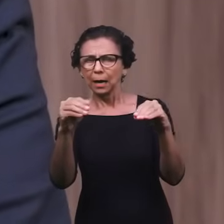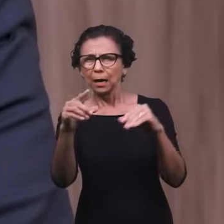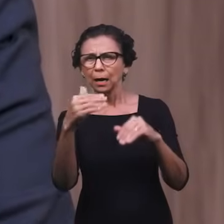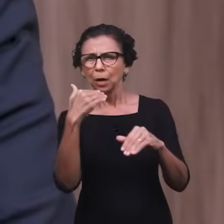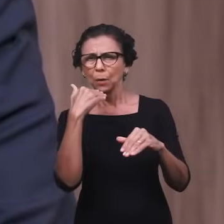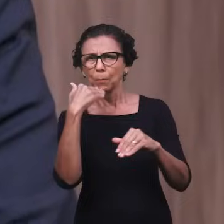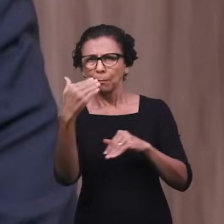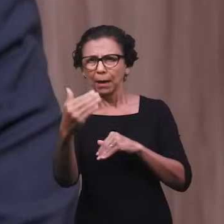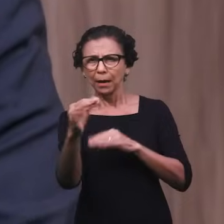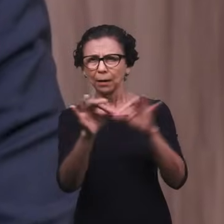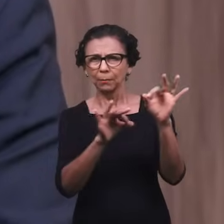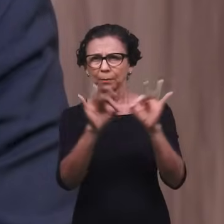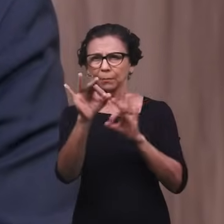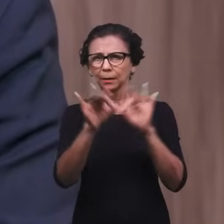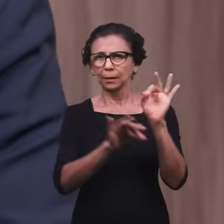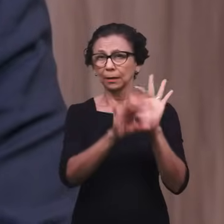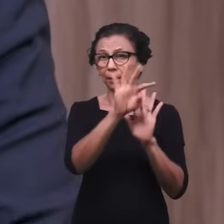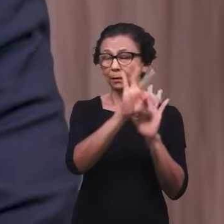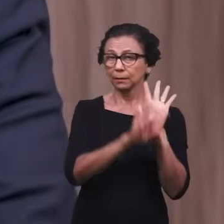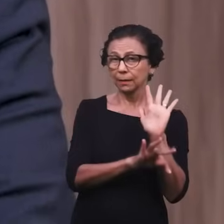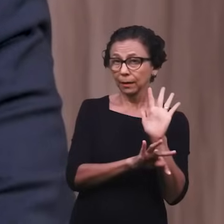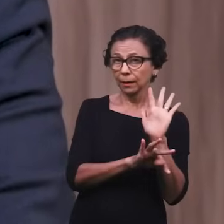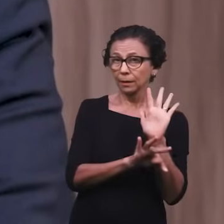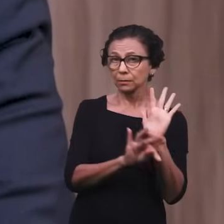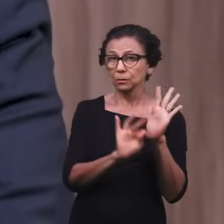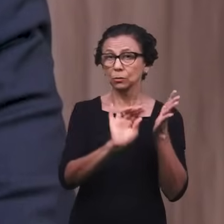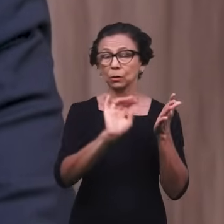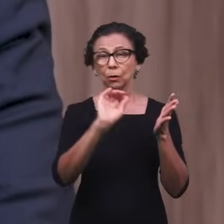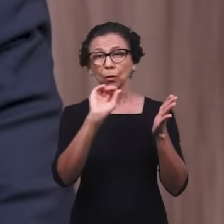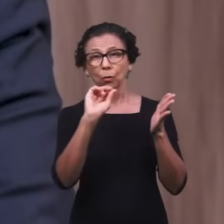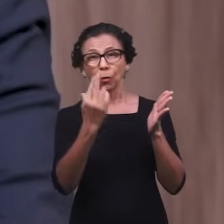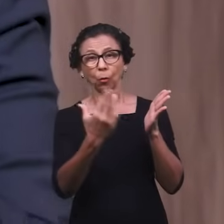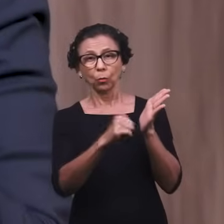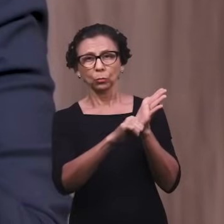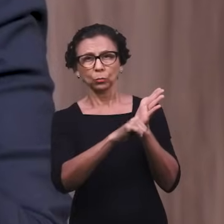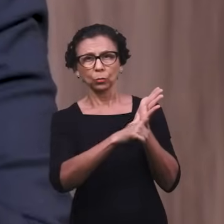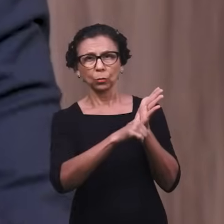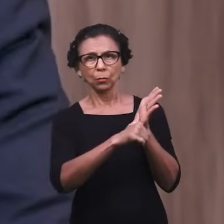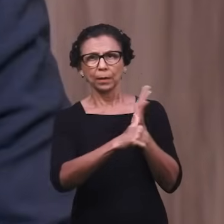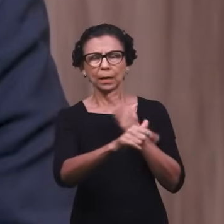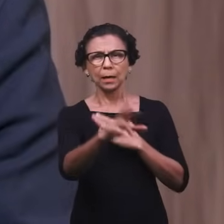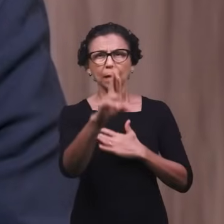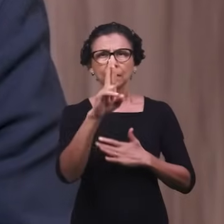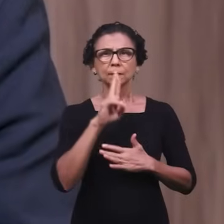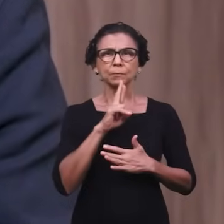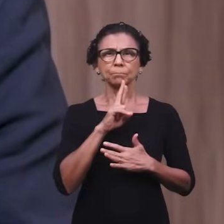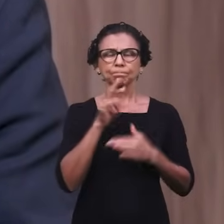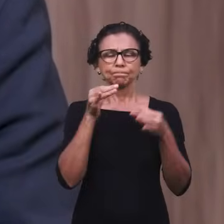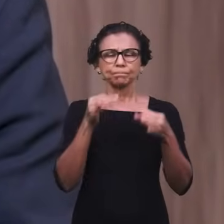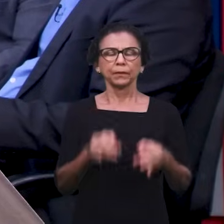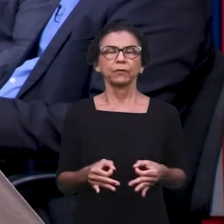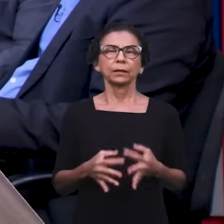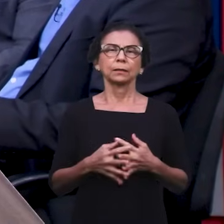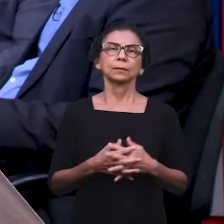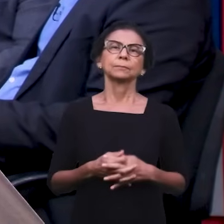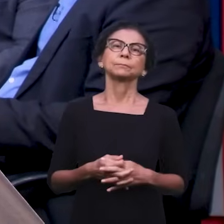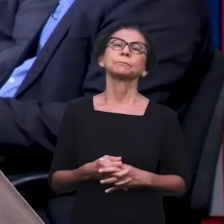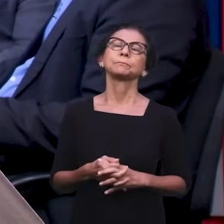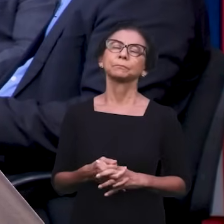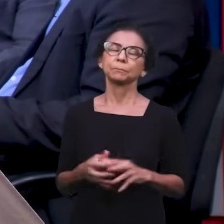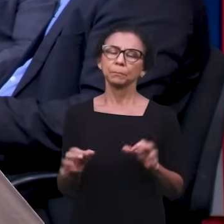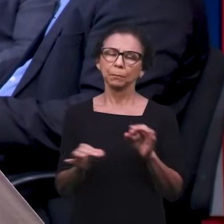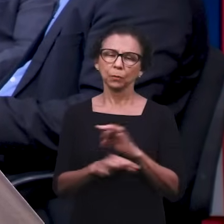elaborado algum texto, algum documento, e ele dá a resposta já pronta para você. Essa é que é a ideia